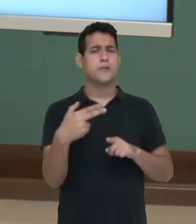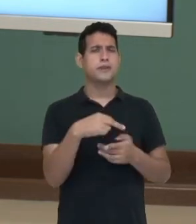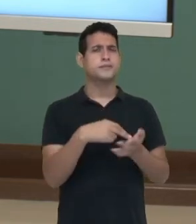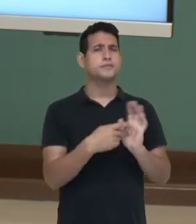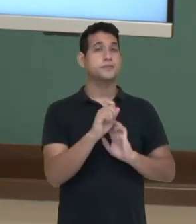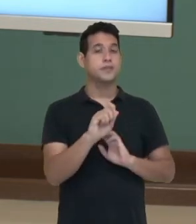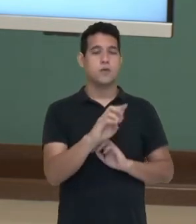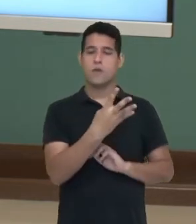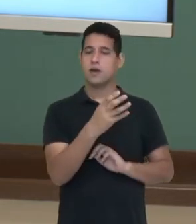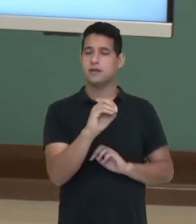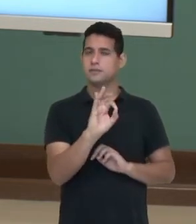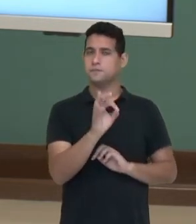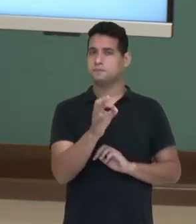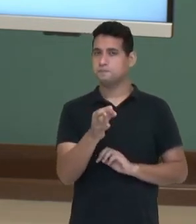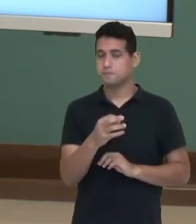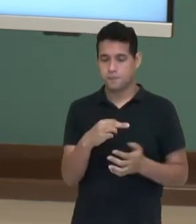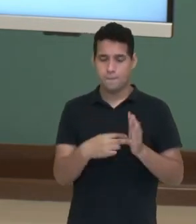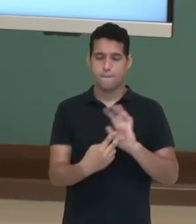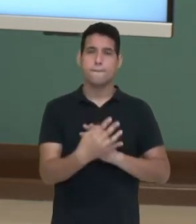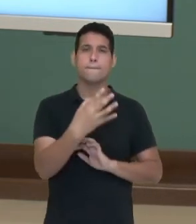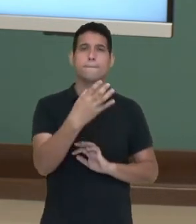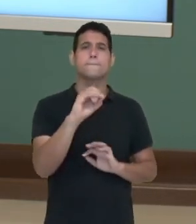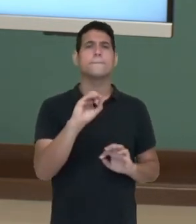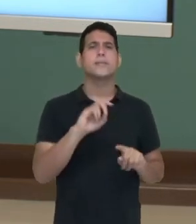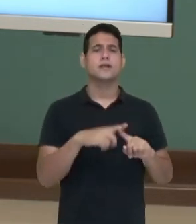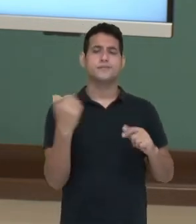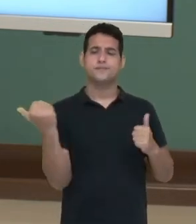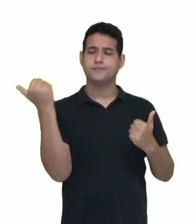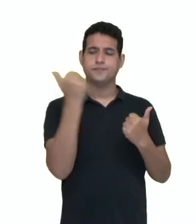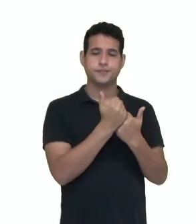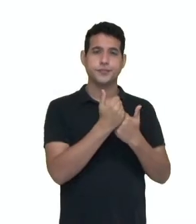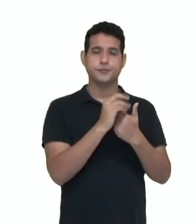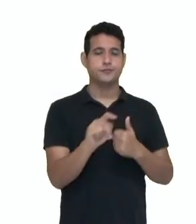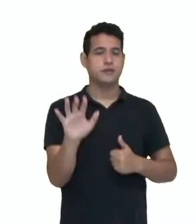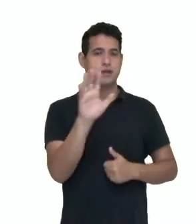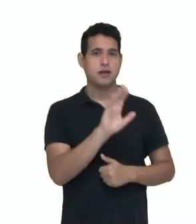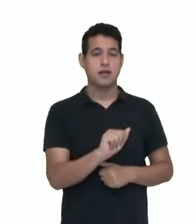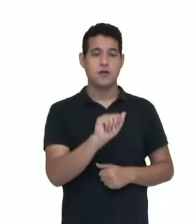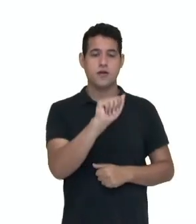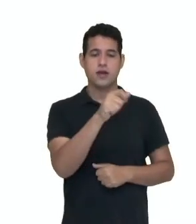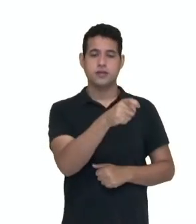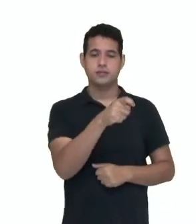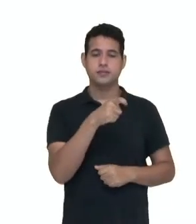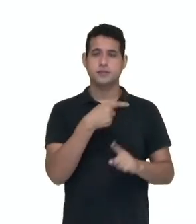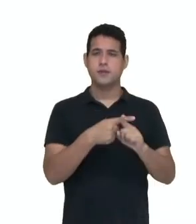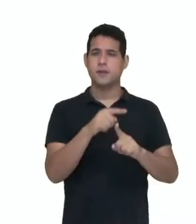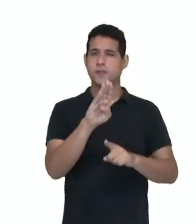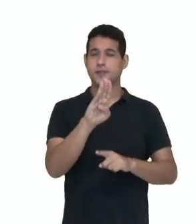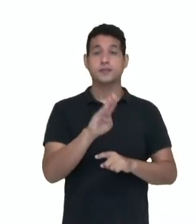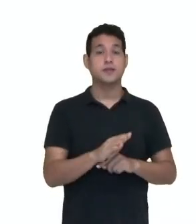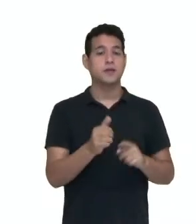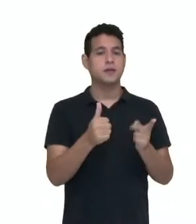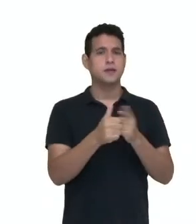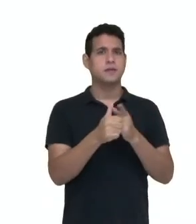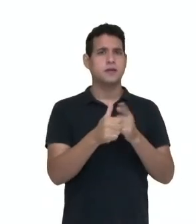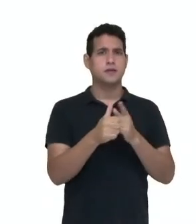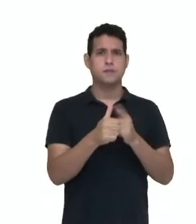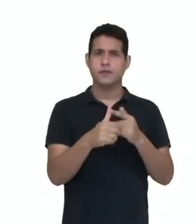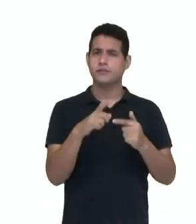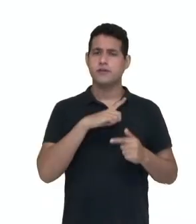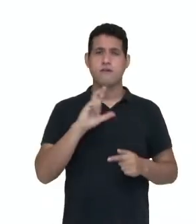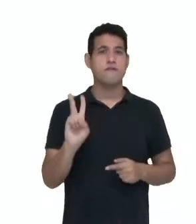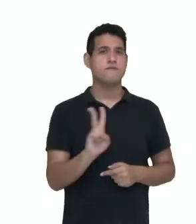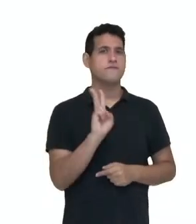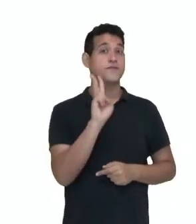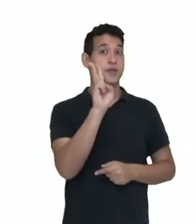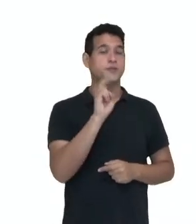o 40, tá bom? Então é 0. Então a gente substitui na forma geral, que é o ax mais b, ó. Tá bom? Então primeiro por esse valor